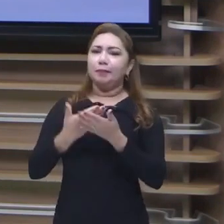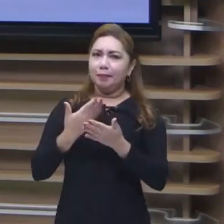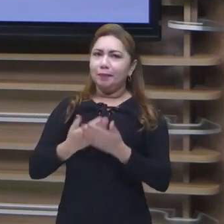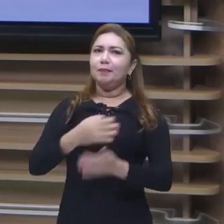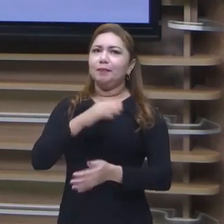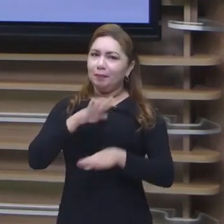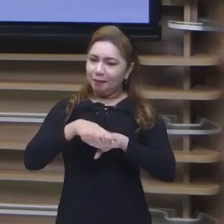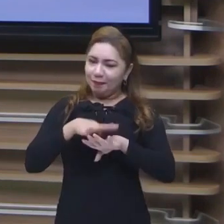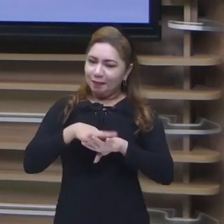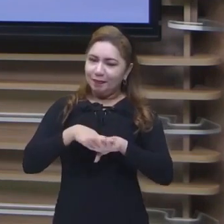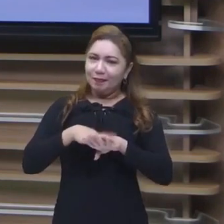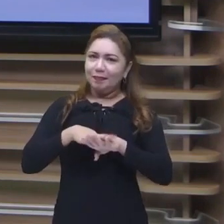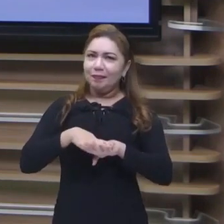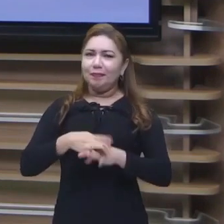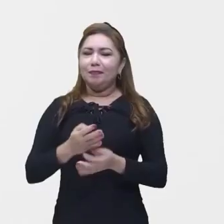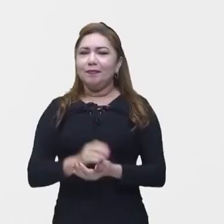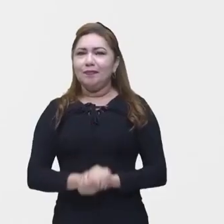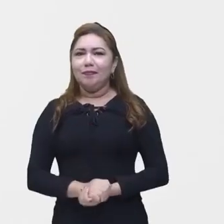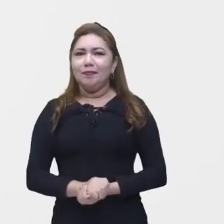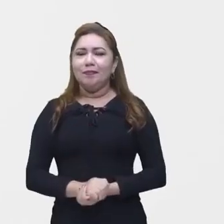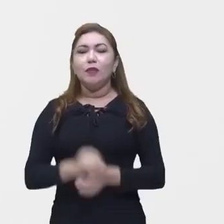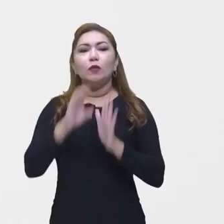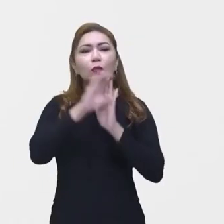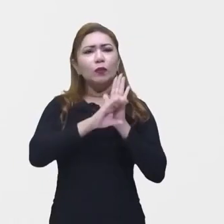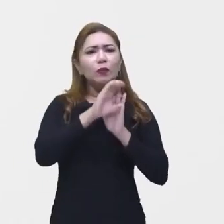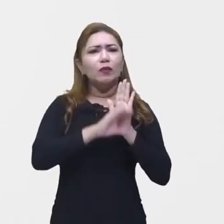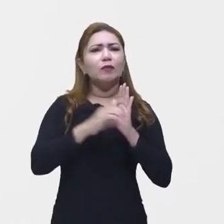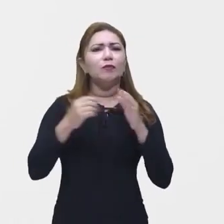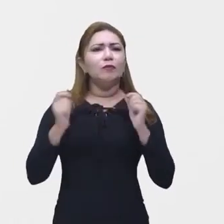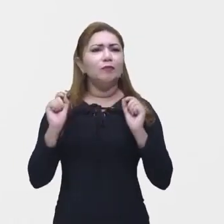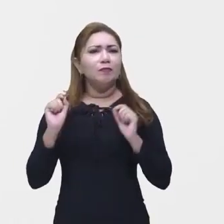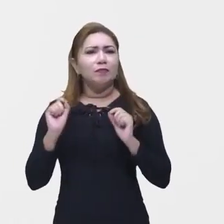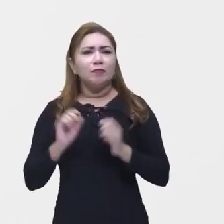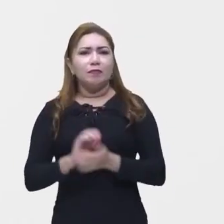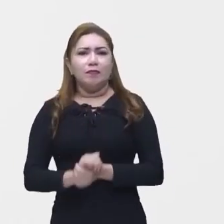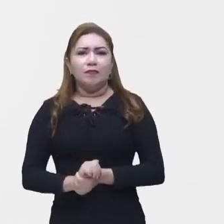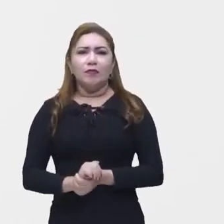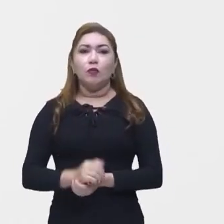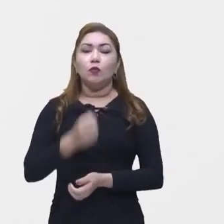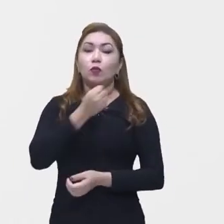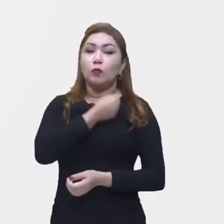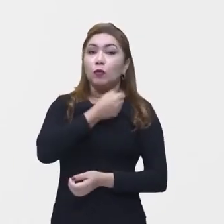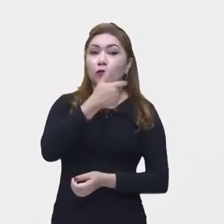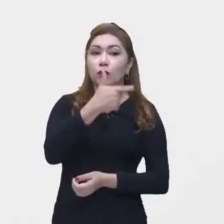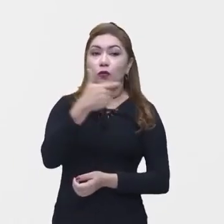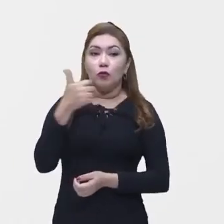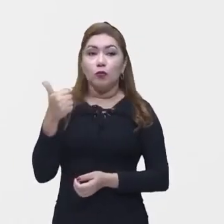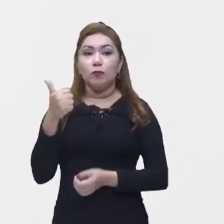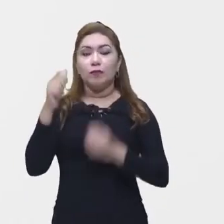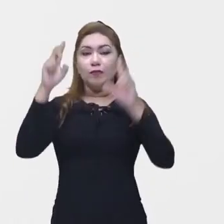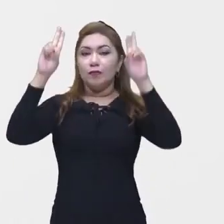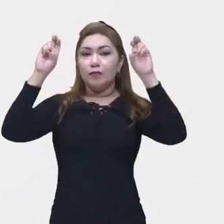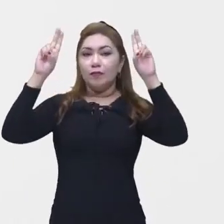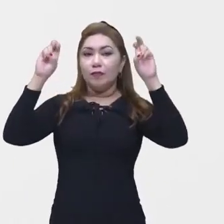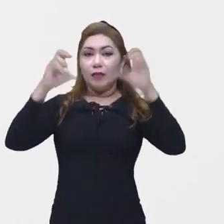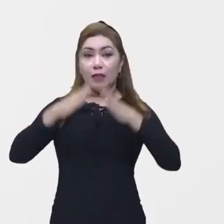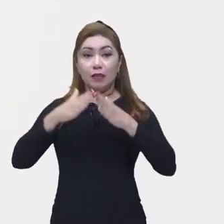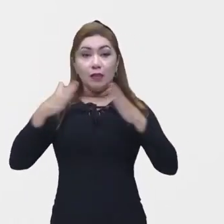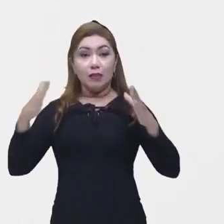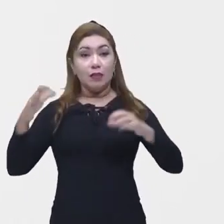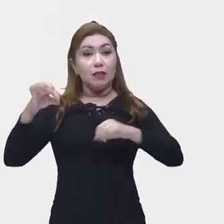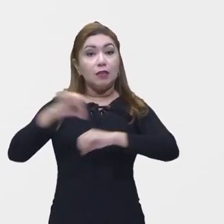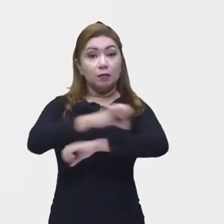matemática. Vamos ver qual é o nosso conteúdo da aula de hoje. Aula de número 21, o eixo grandezas e medidas.